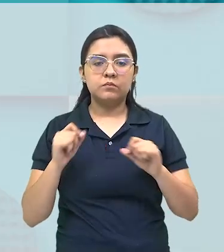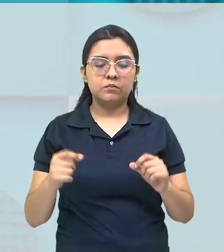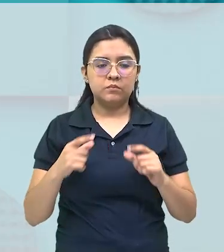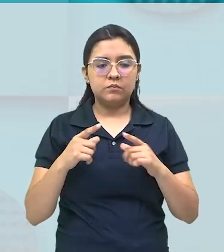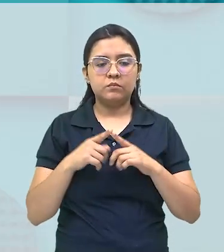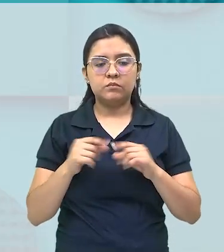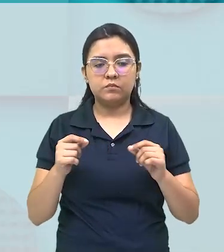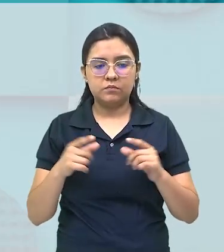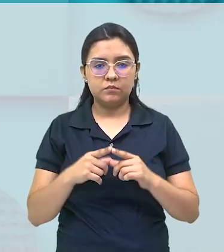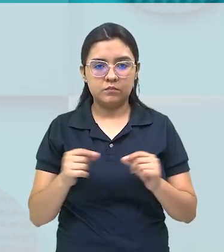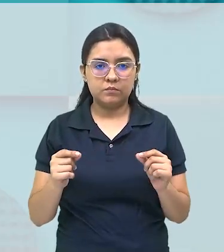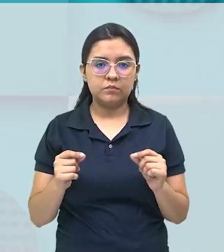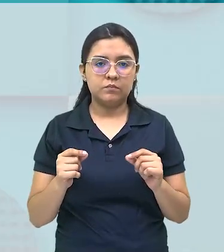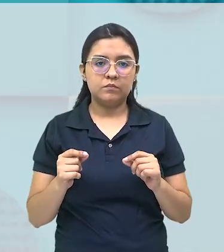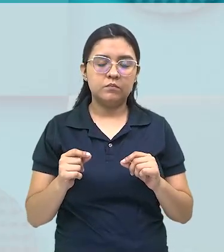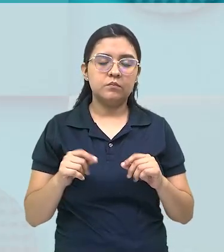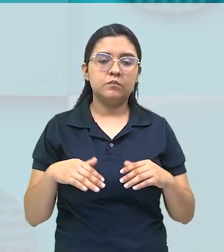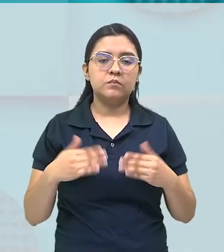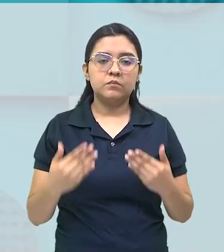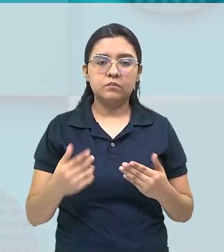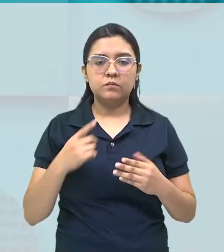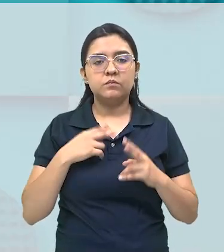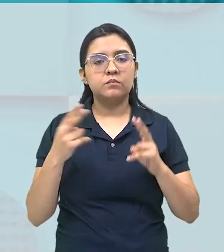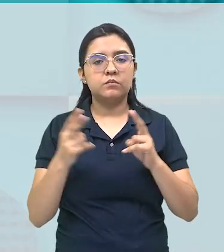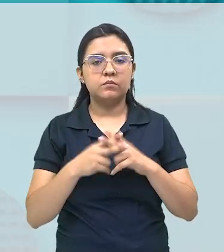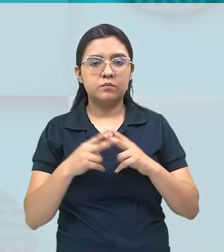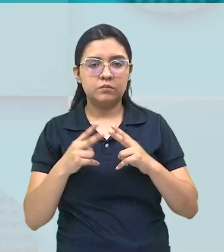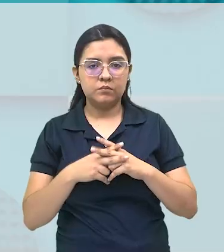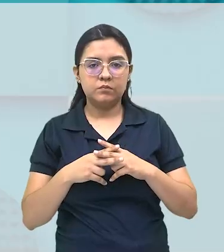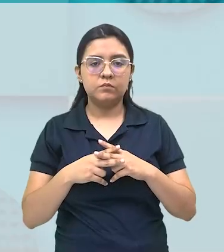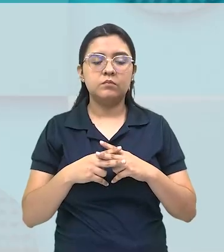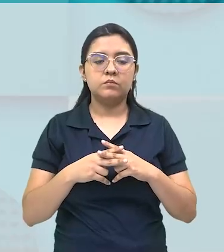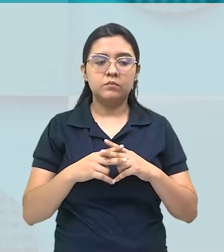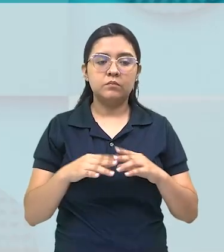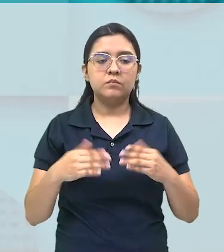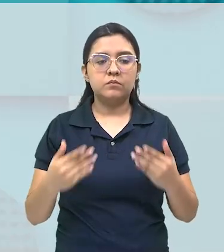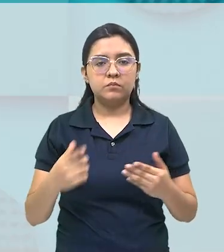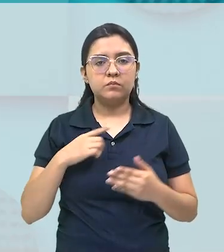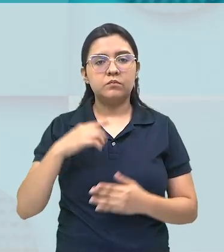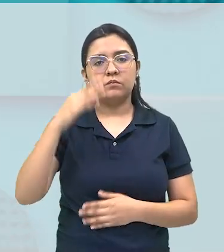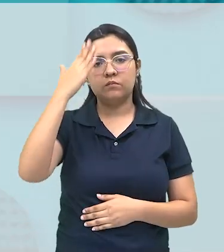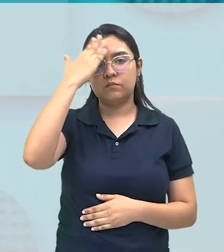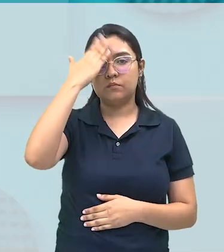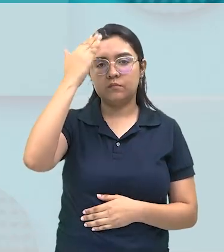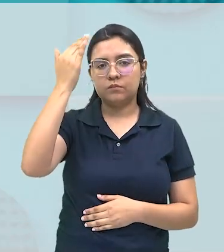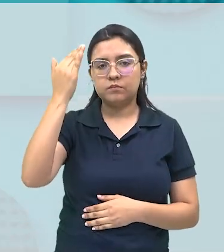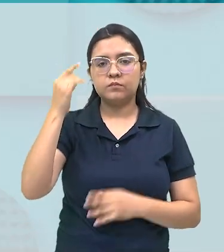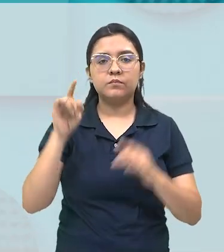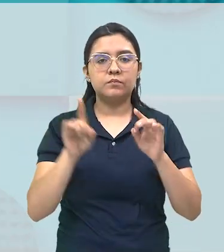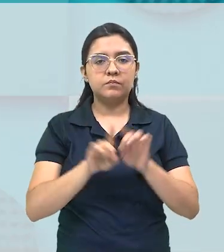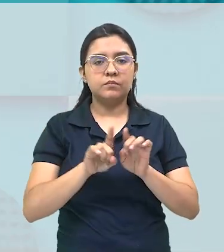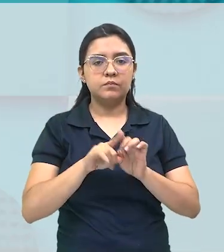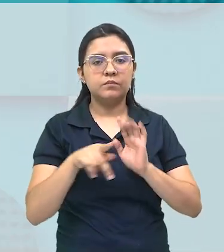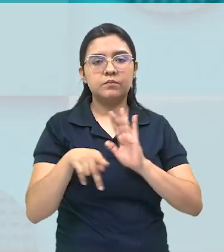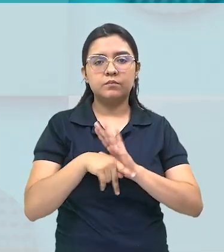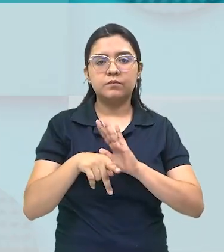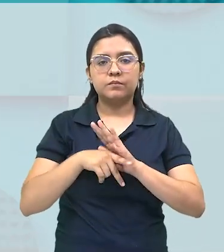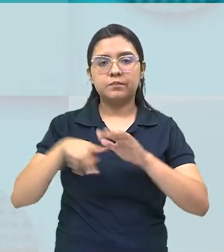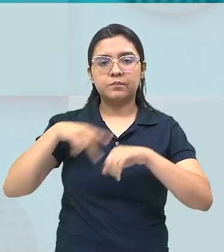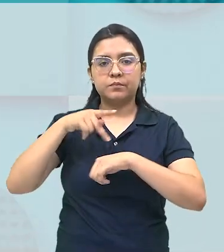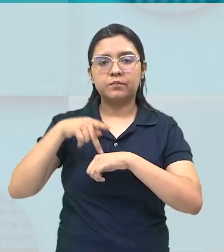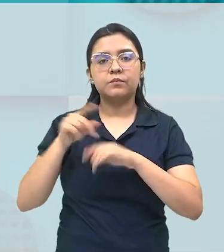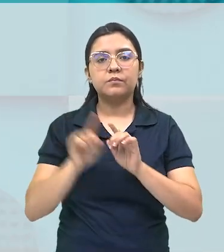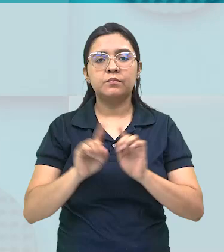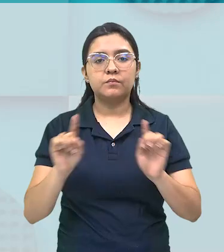Japão. Essas artes marciais, elas são muito conhecidas, muito populares neste país,